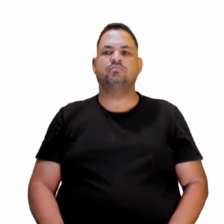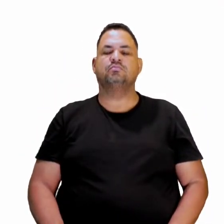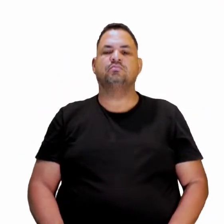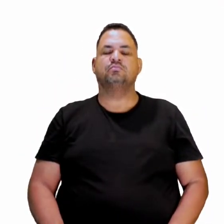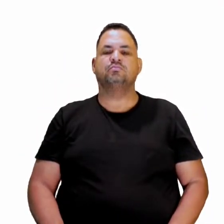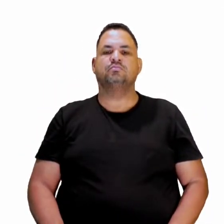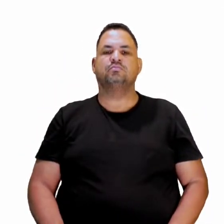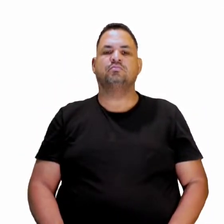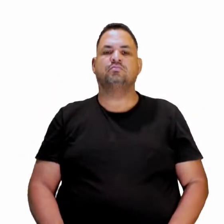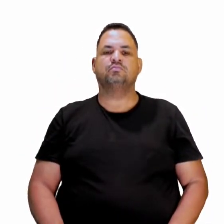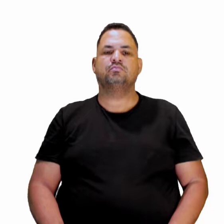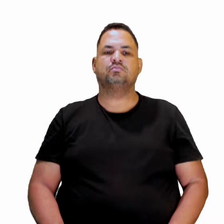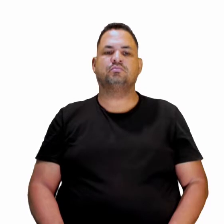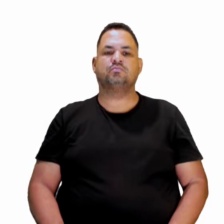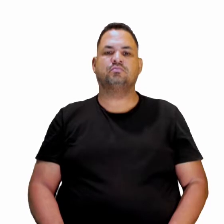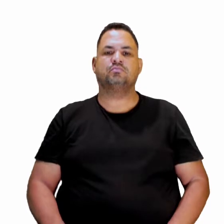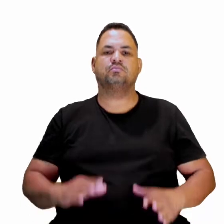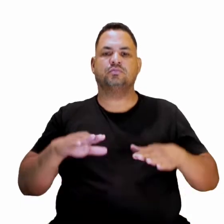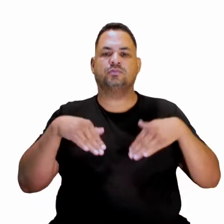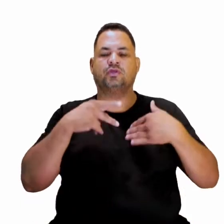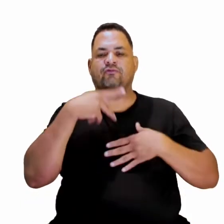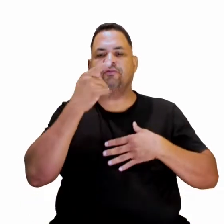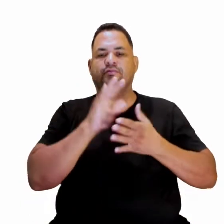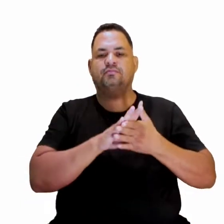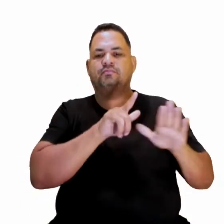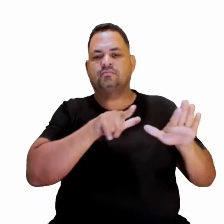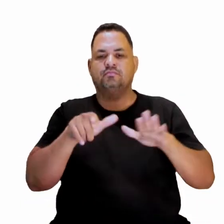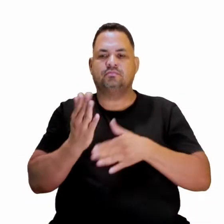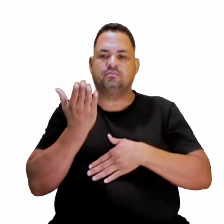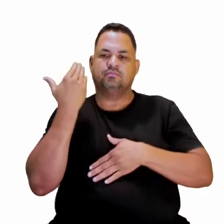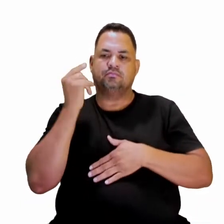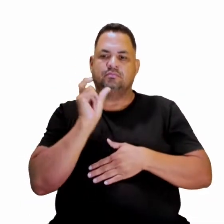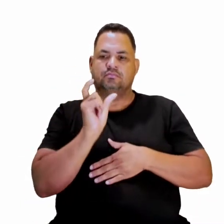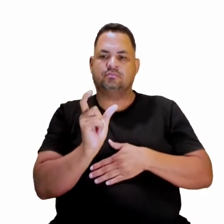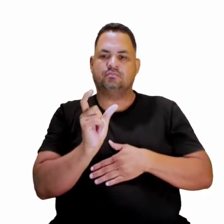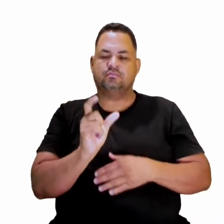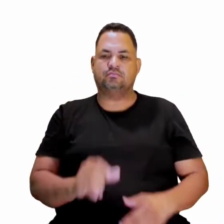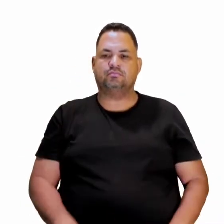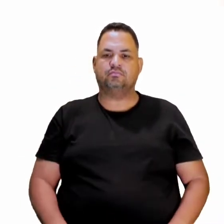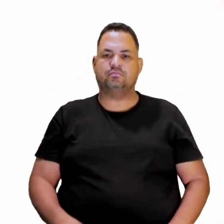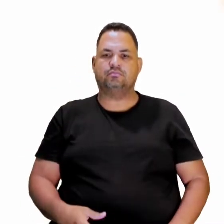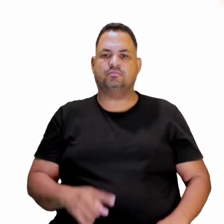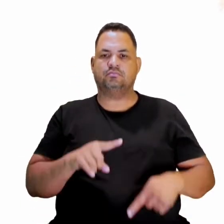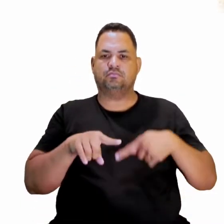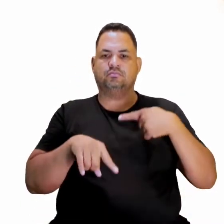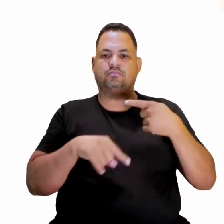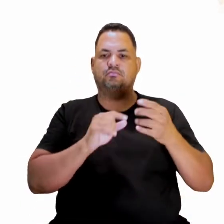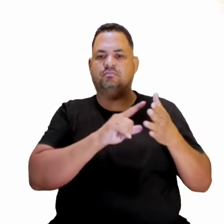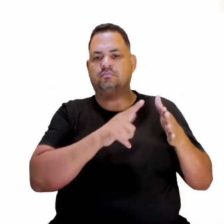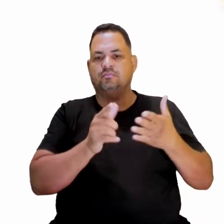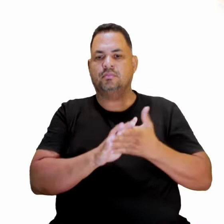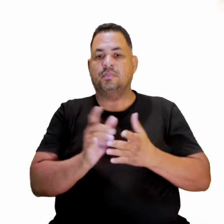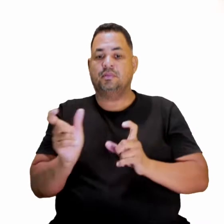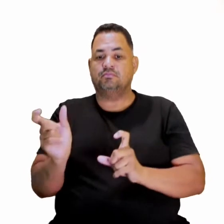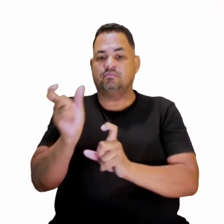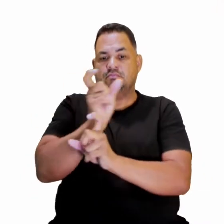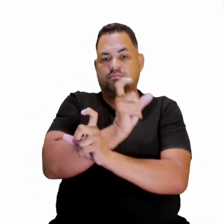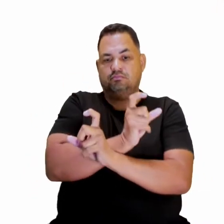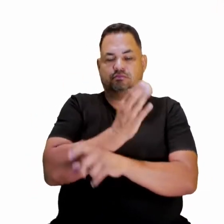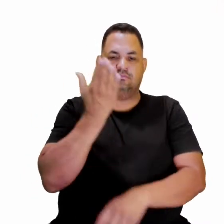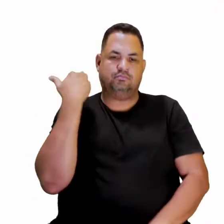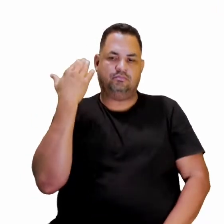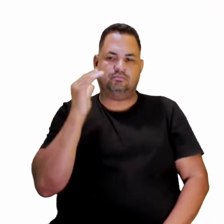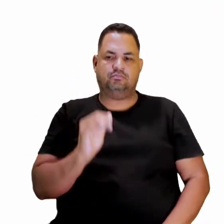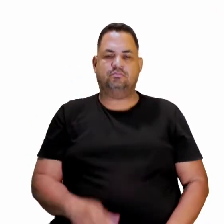não, um apontamento aqui. Quando eu falo semana passada, a palavra semana vem depois e a palavra passado vem antes.